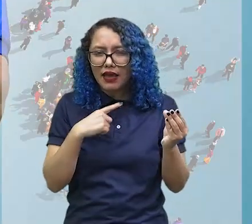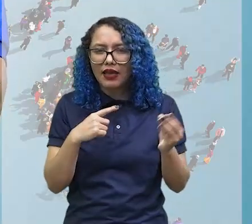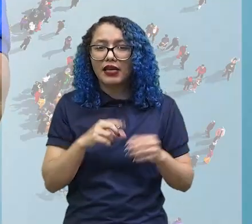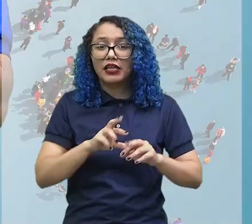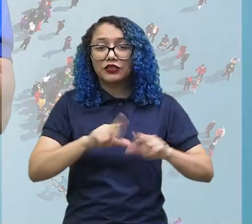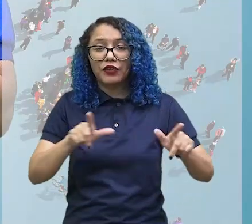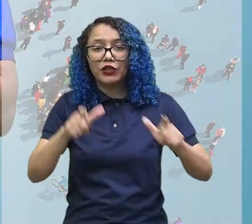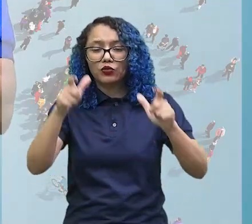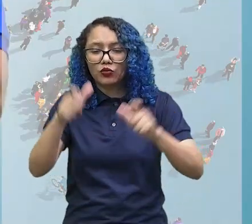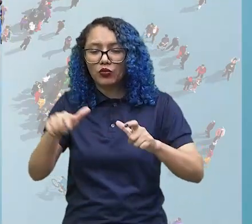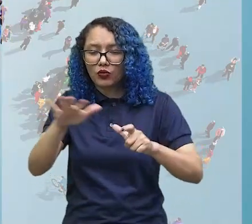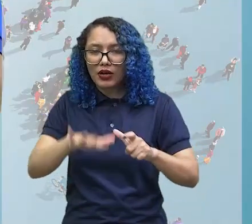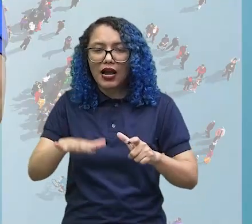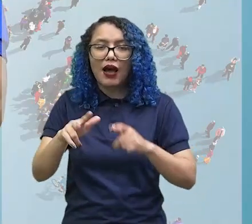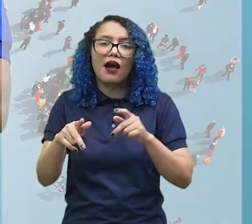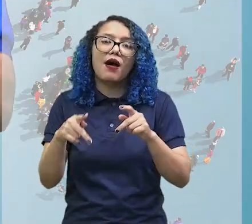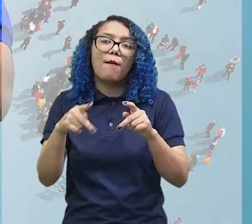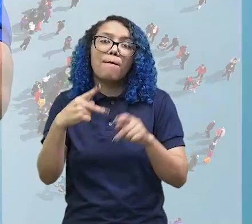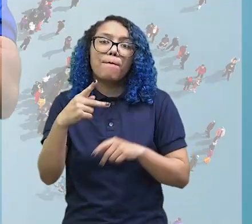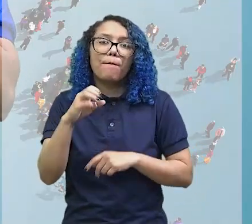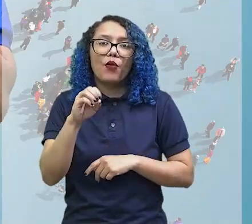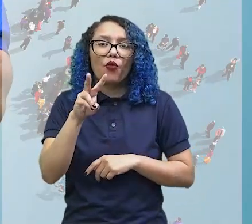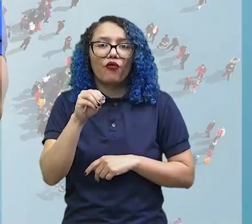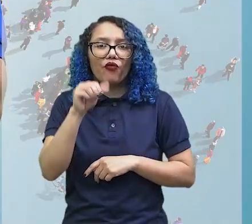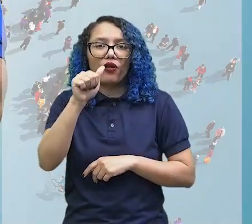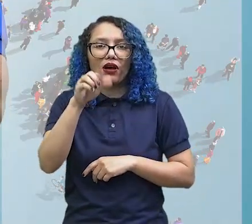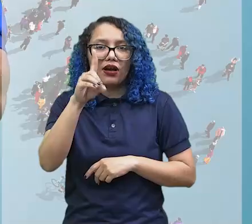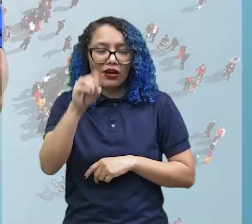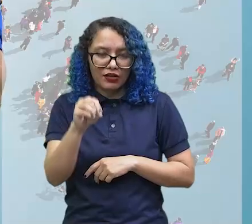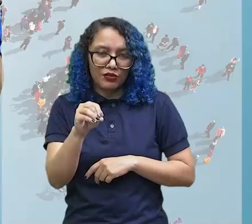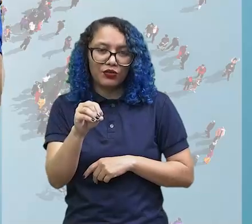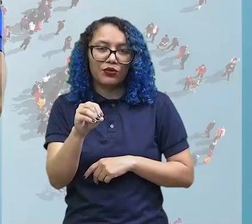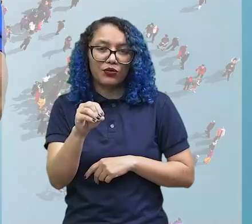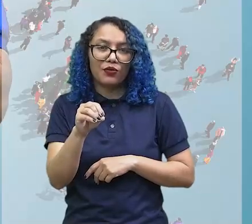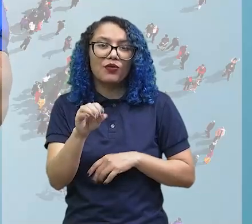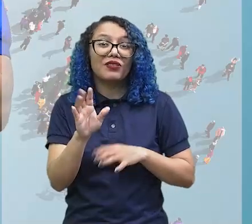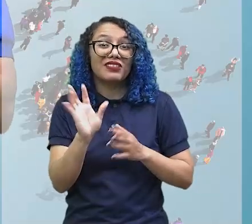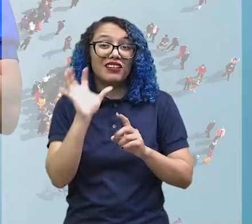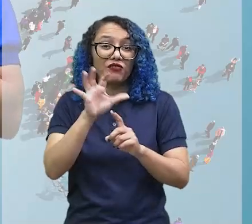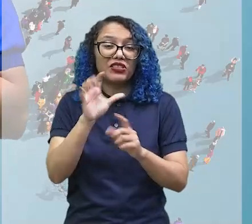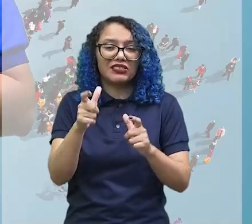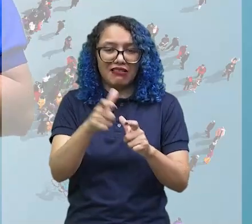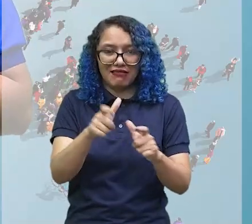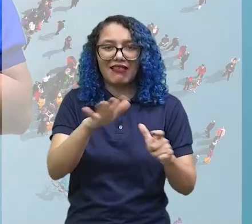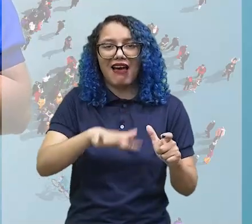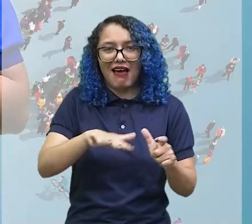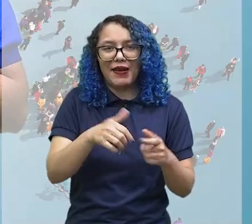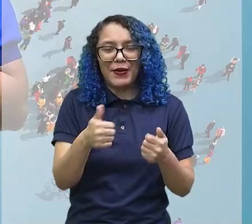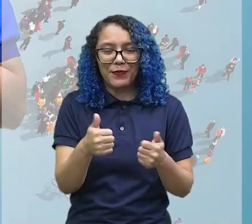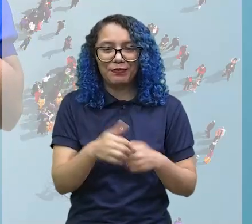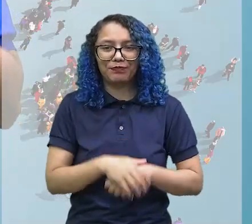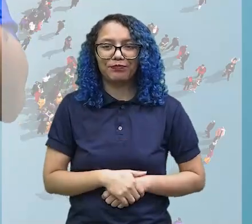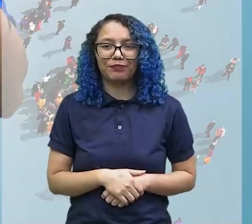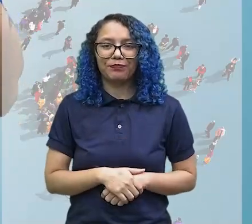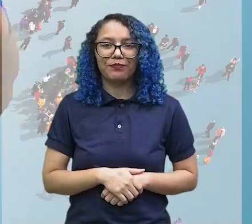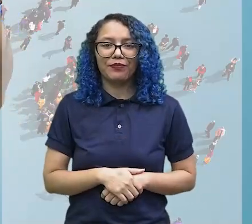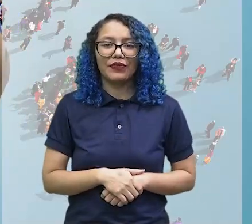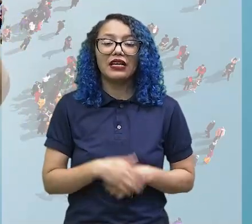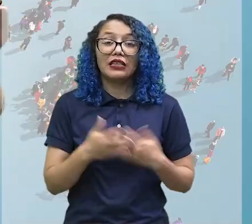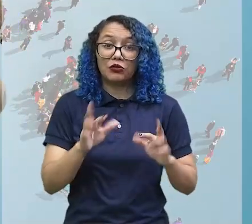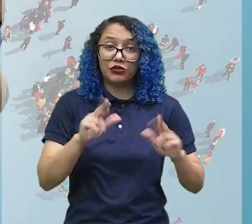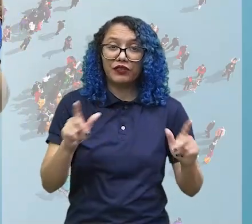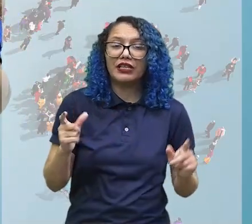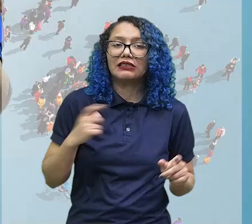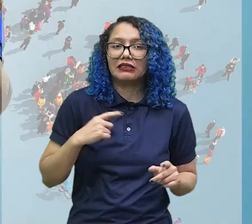uma área, né, um país povoado, porque vai depender já da área, da extensão territorial, ok? Então, vai